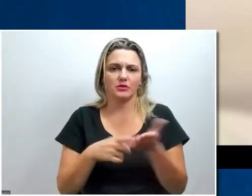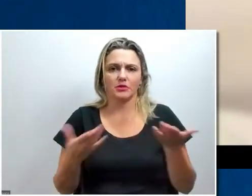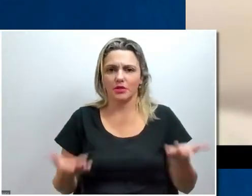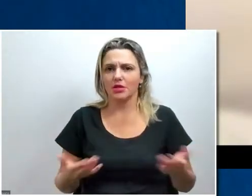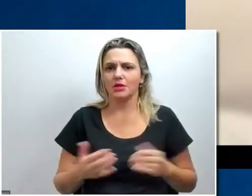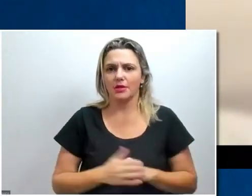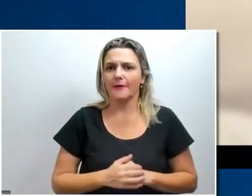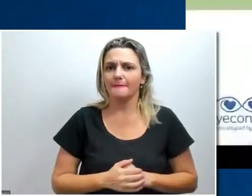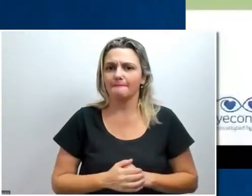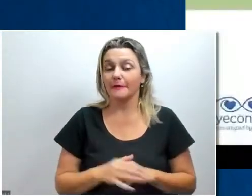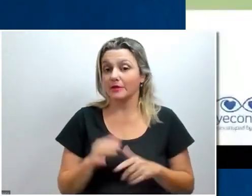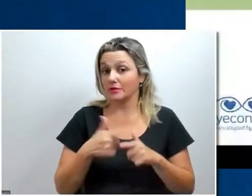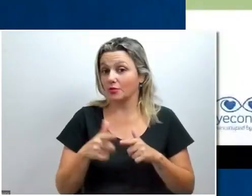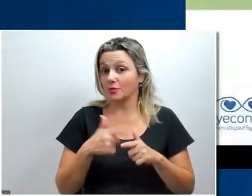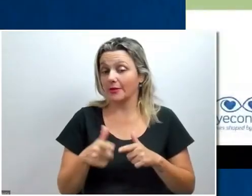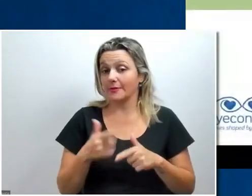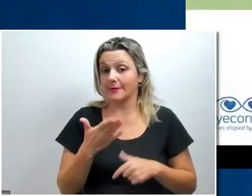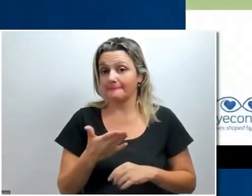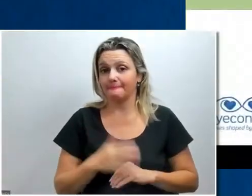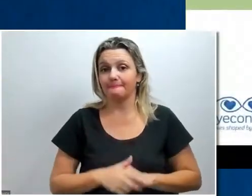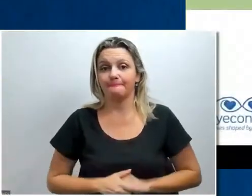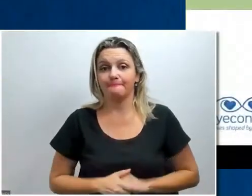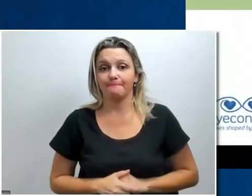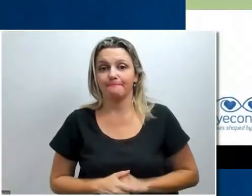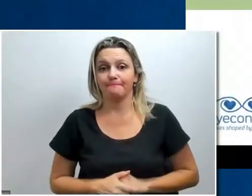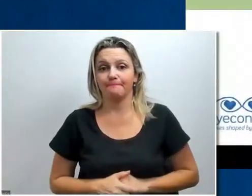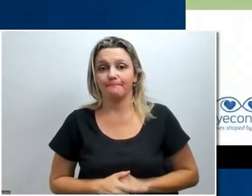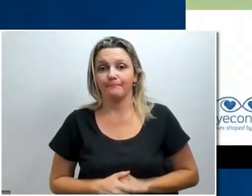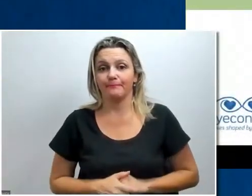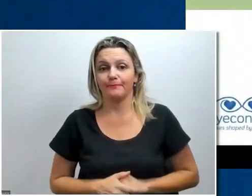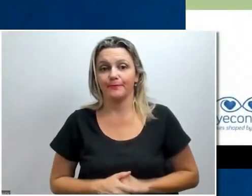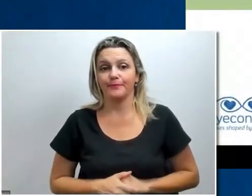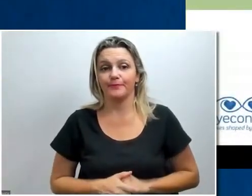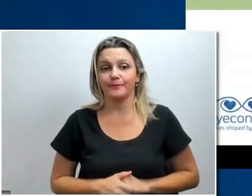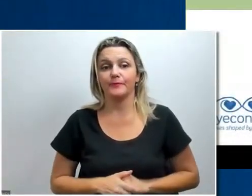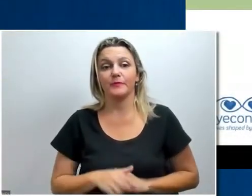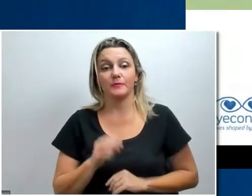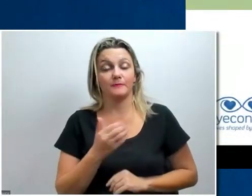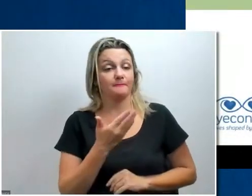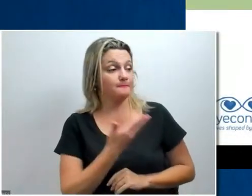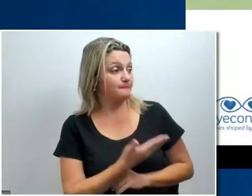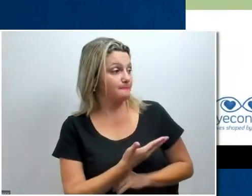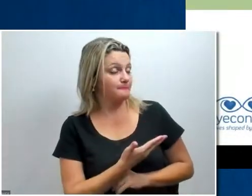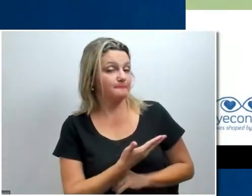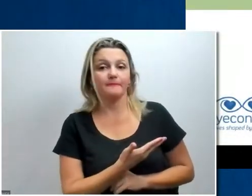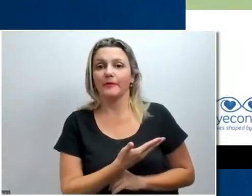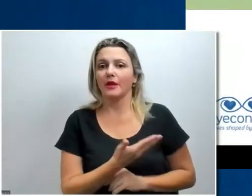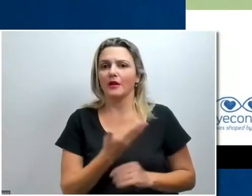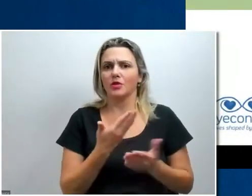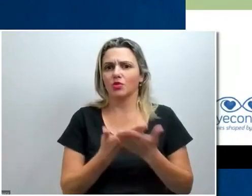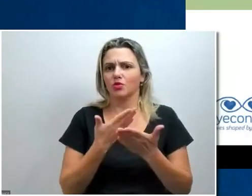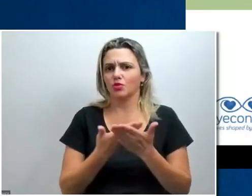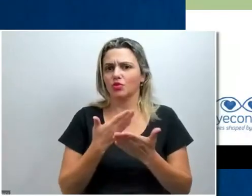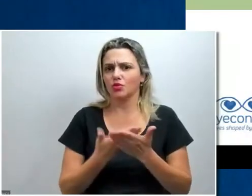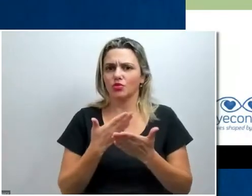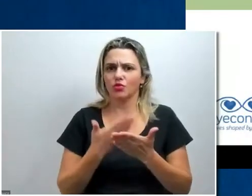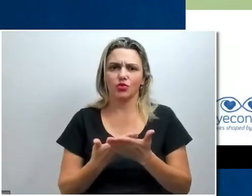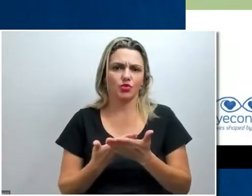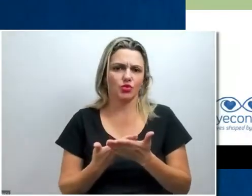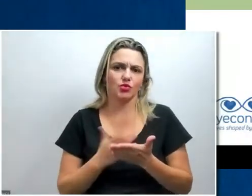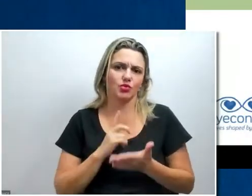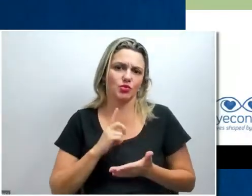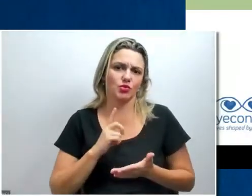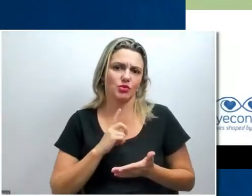desse problema. Então, se nós extrapolarmos para o Brasil, né, não existe nenhum estudo de prevalência com